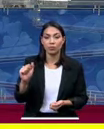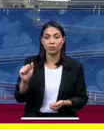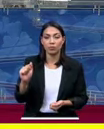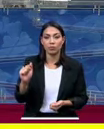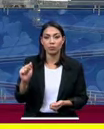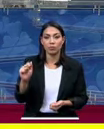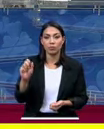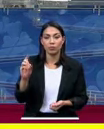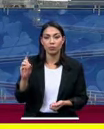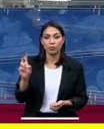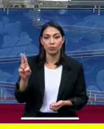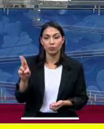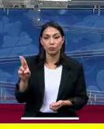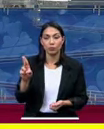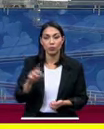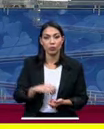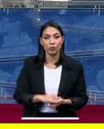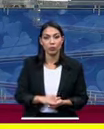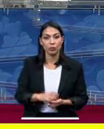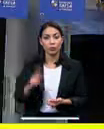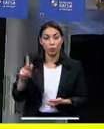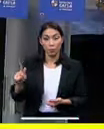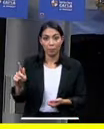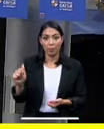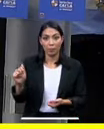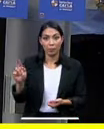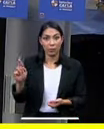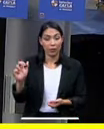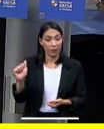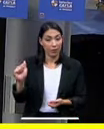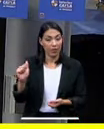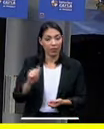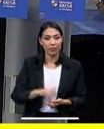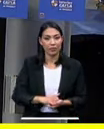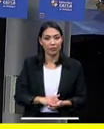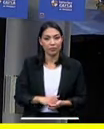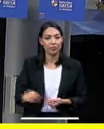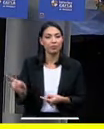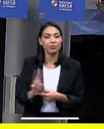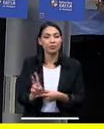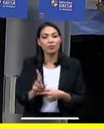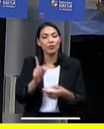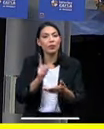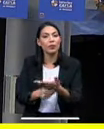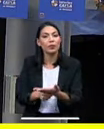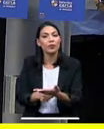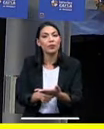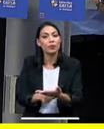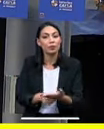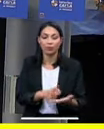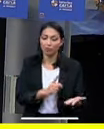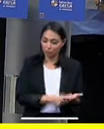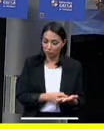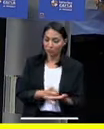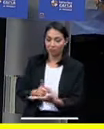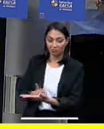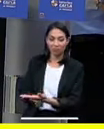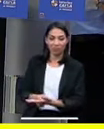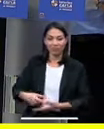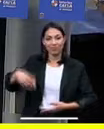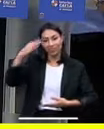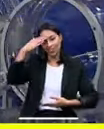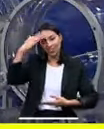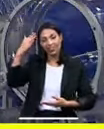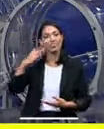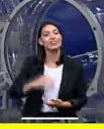do Pará. Paysandu do Pará é o time do coração. As auditoras confirmam? Confirmo.